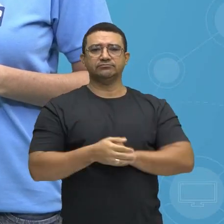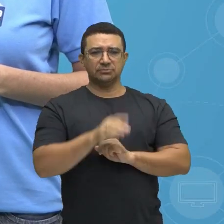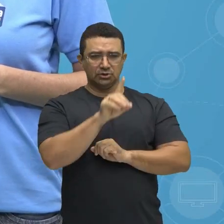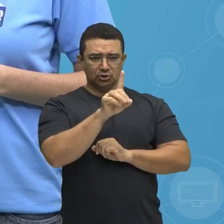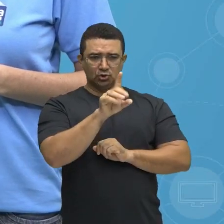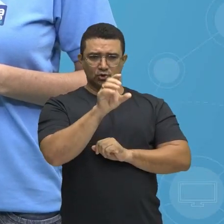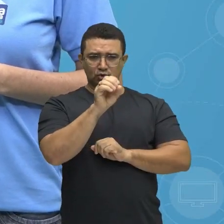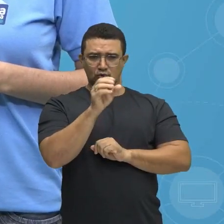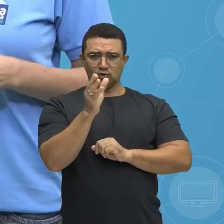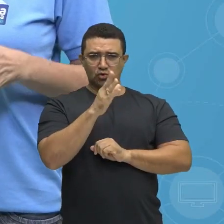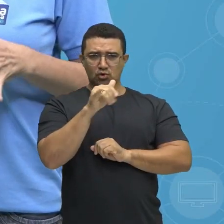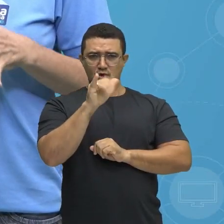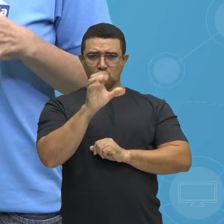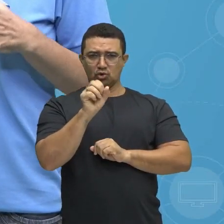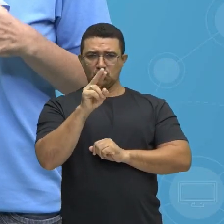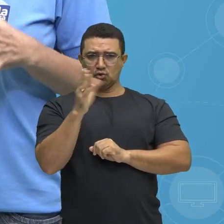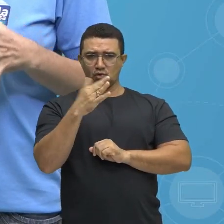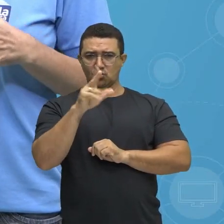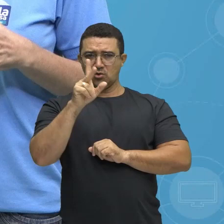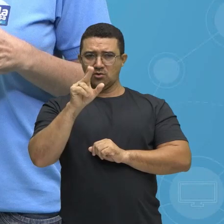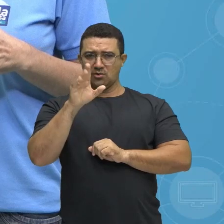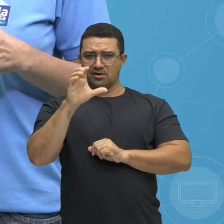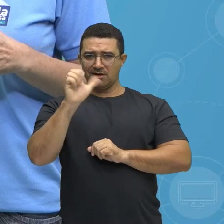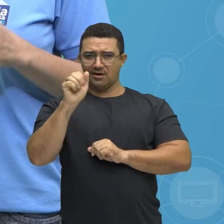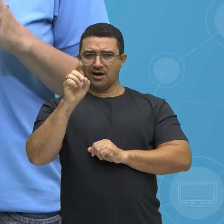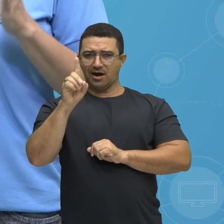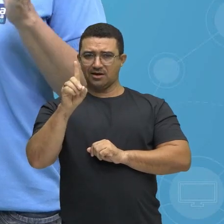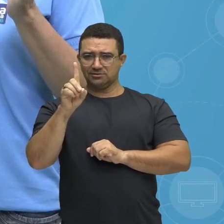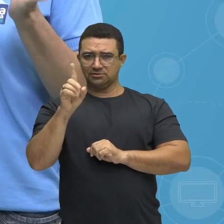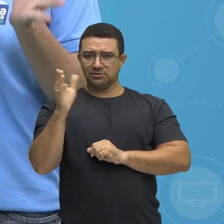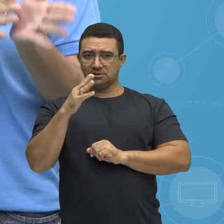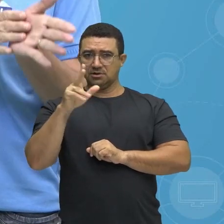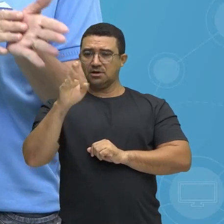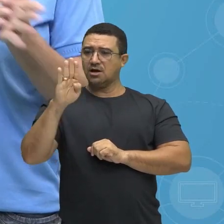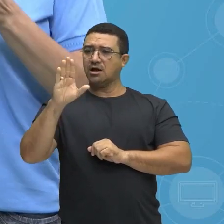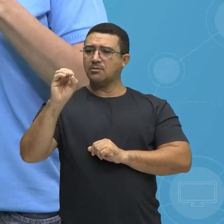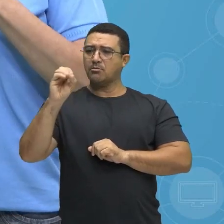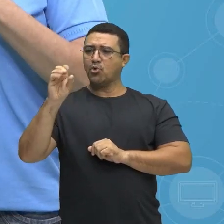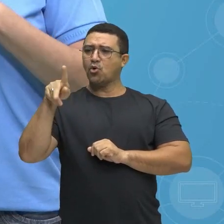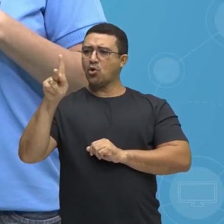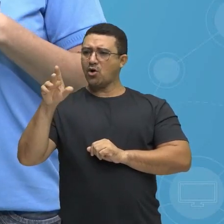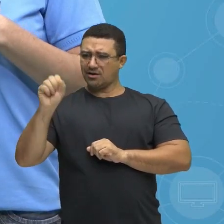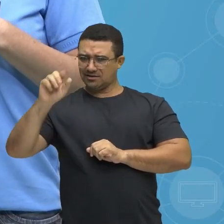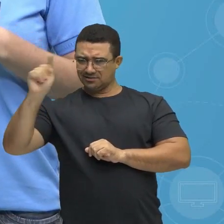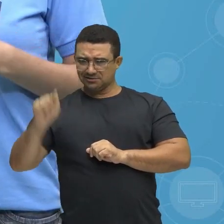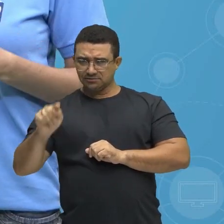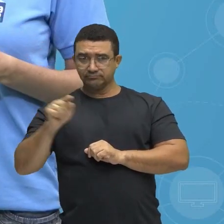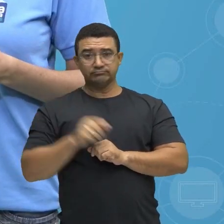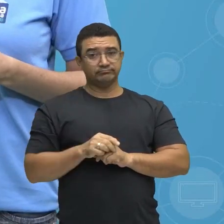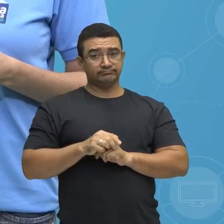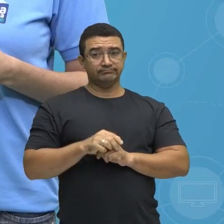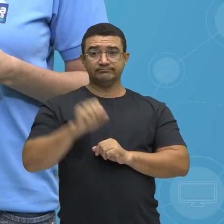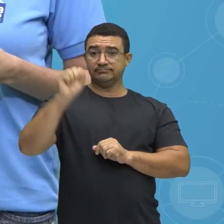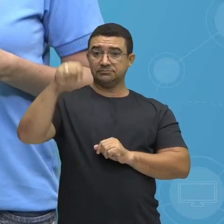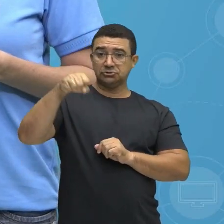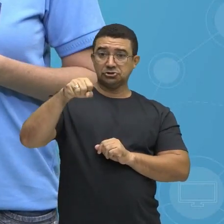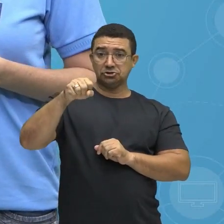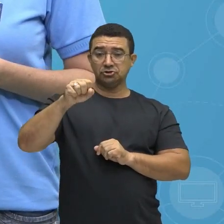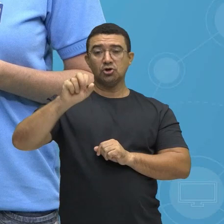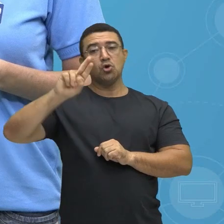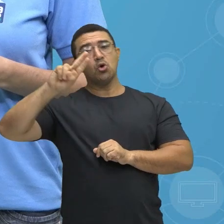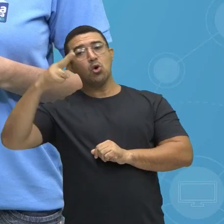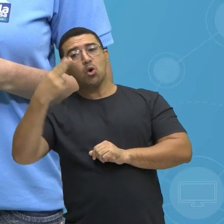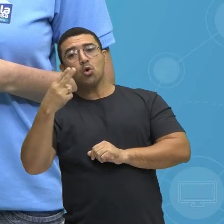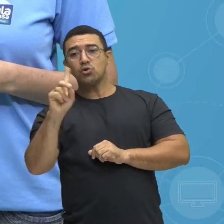read books? É uma pergunta que não tem saída. Ou você responde yes ou você responde no. Então, você pode responder dessas